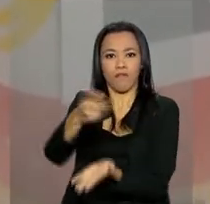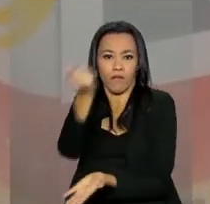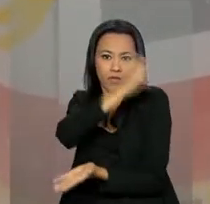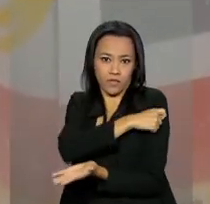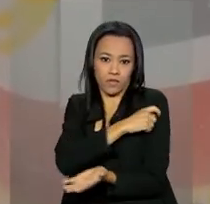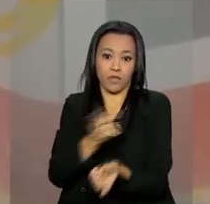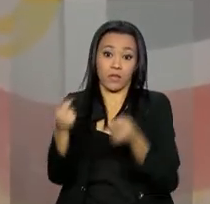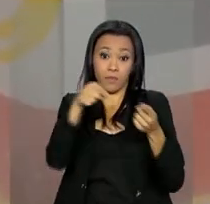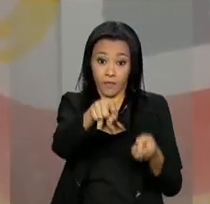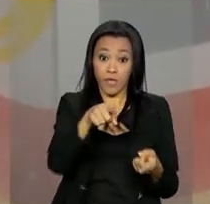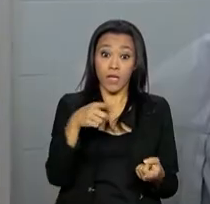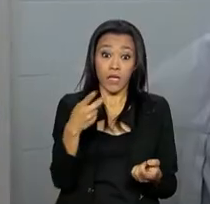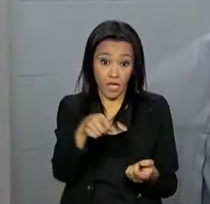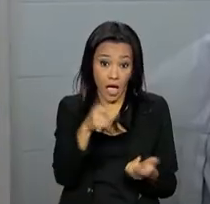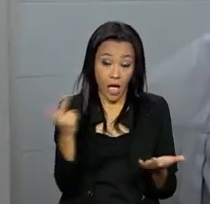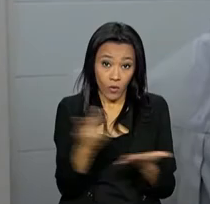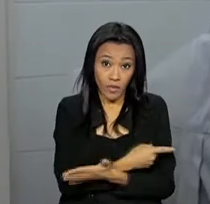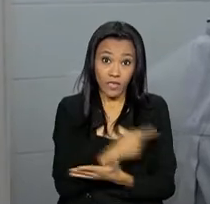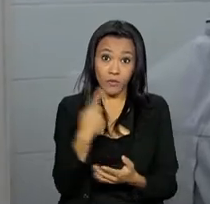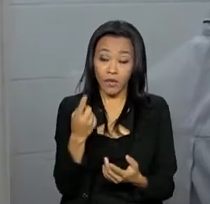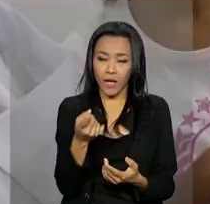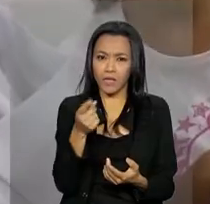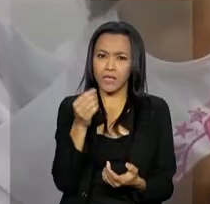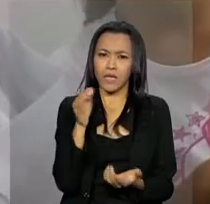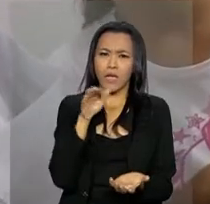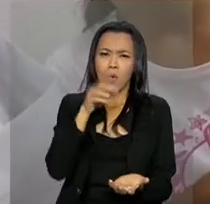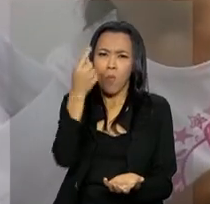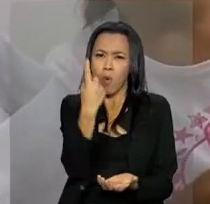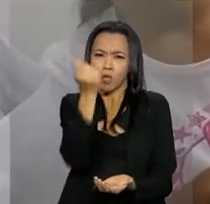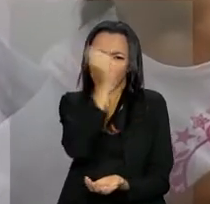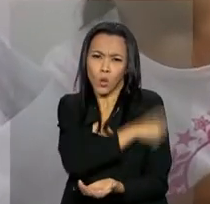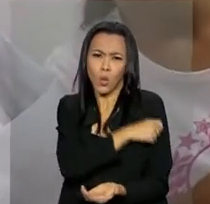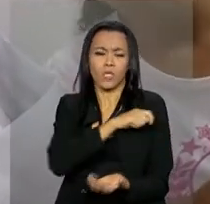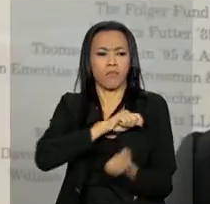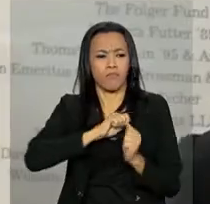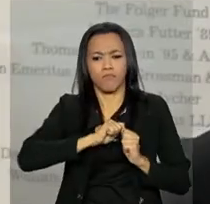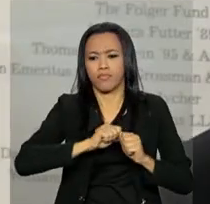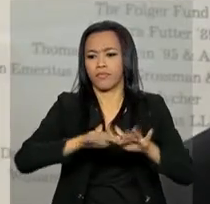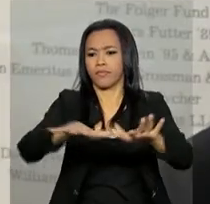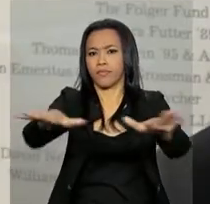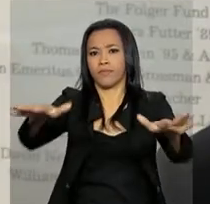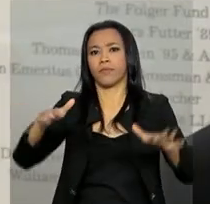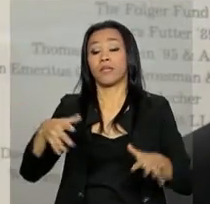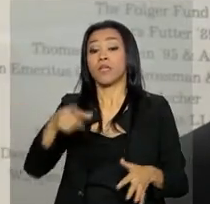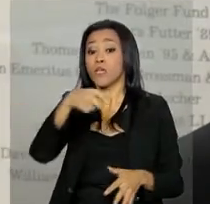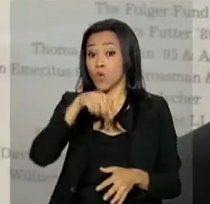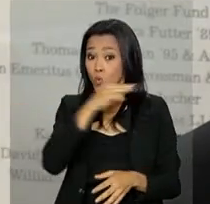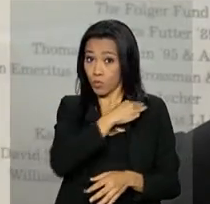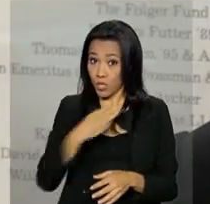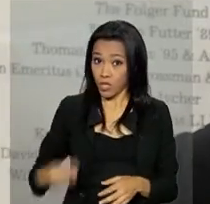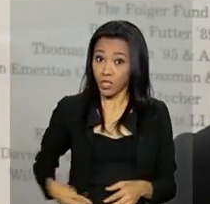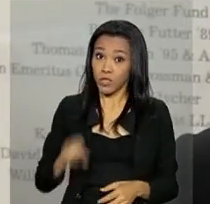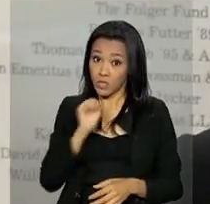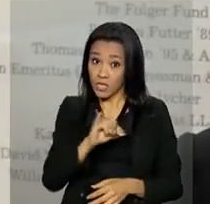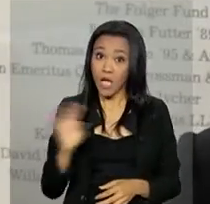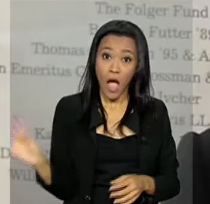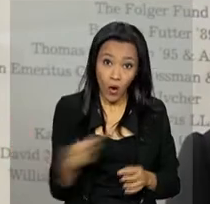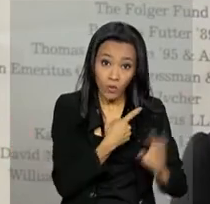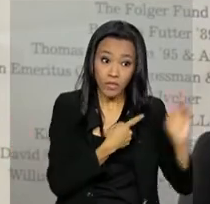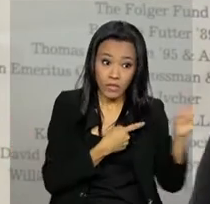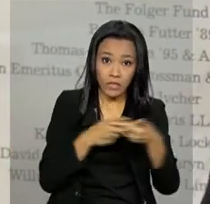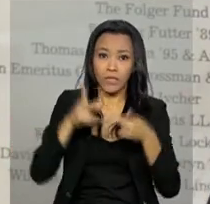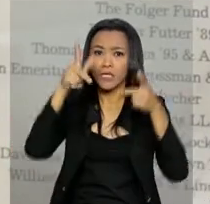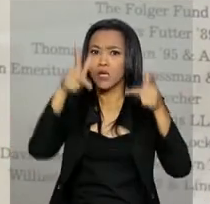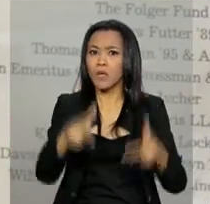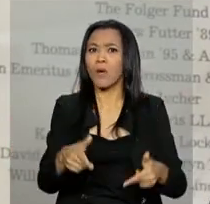casos de grandes epidemias para que uma dose a tenda vários pacientes o ministro lembrou que aconteceu em fatos novos como uma